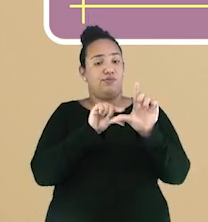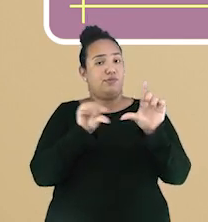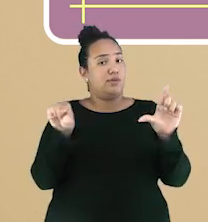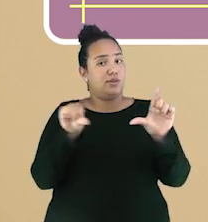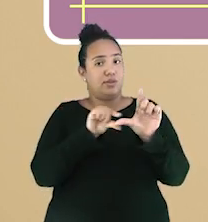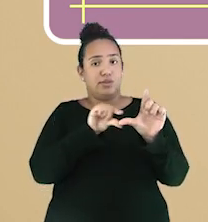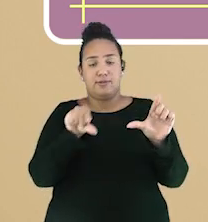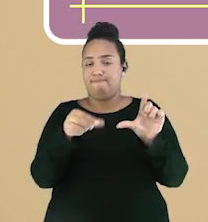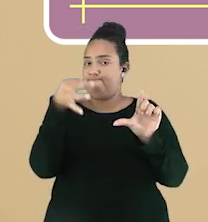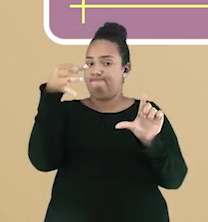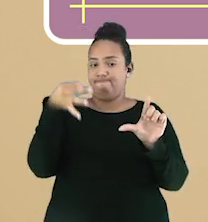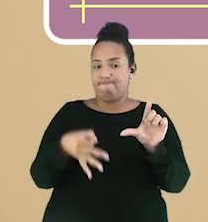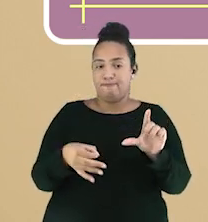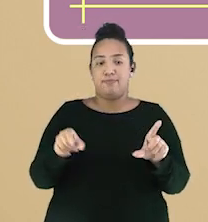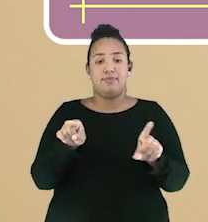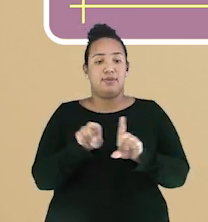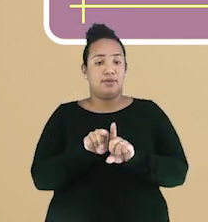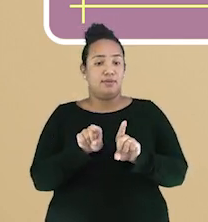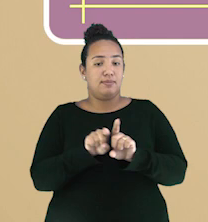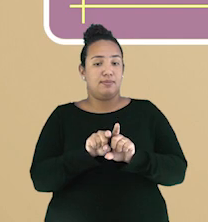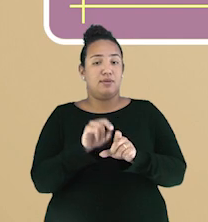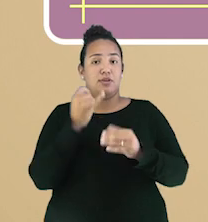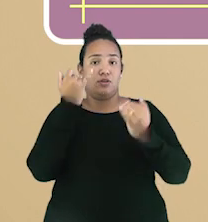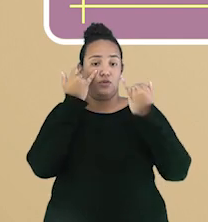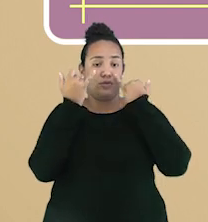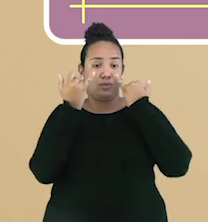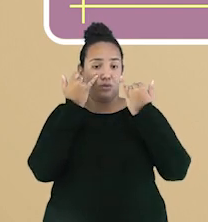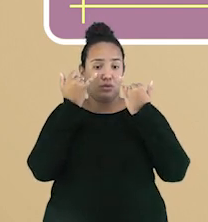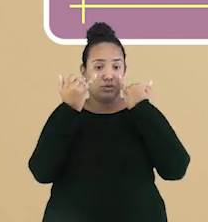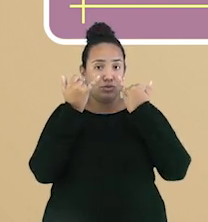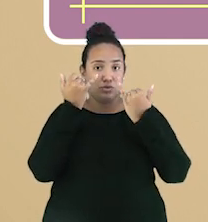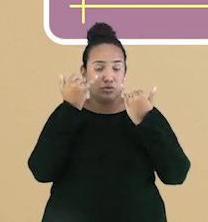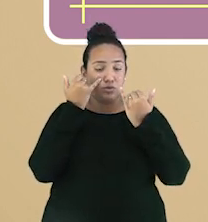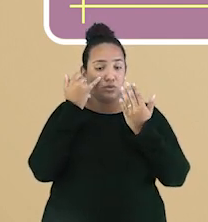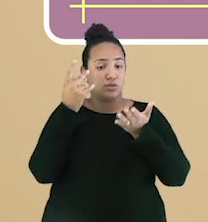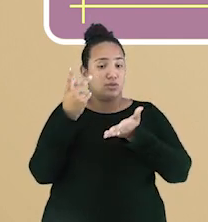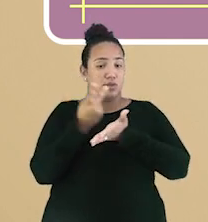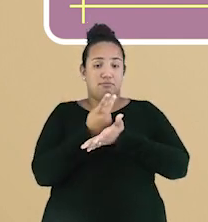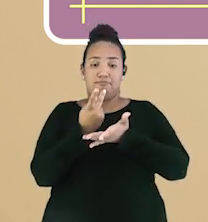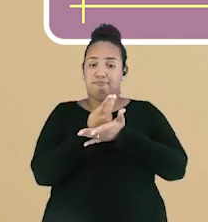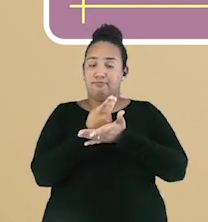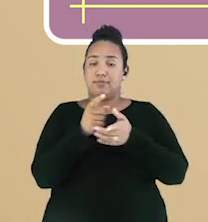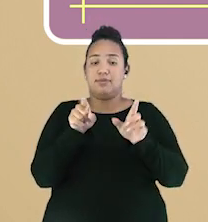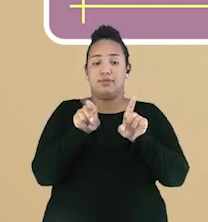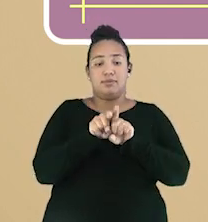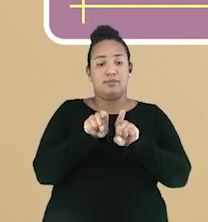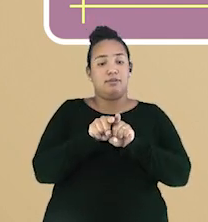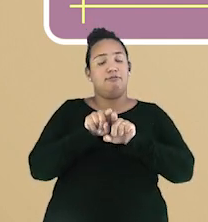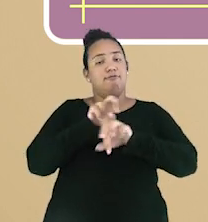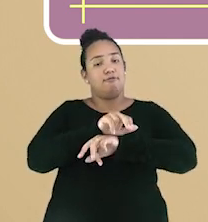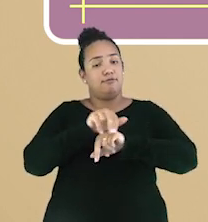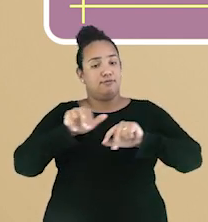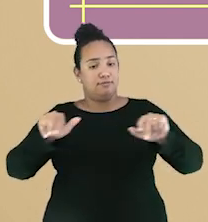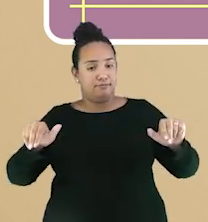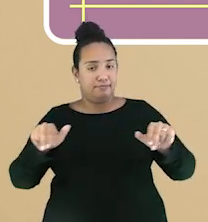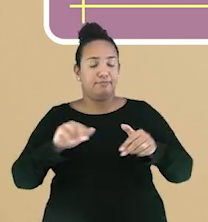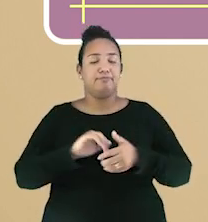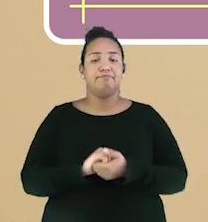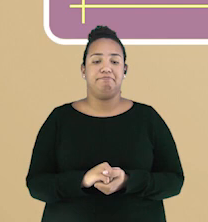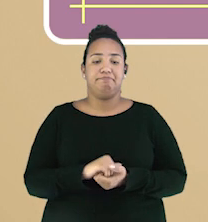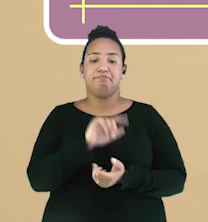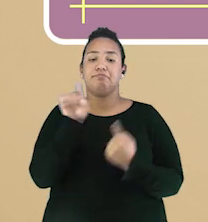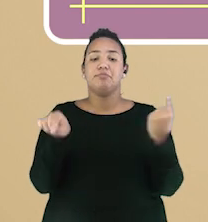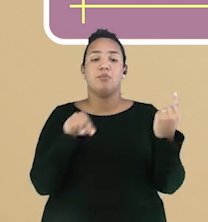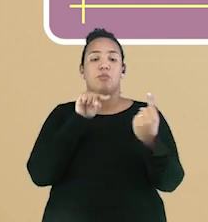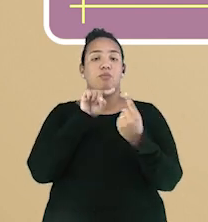corretamente, omissão de informações importantes, fontes e datas, entre outros. E o